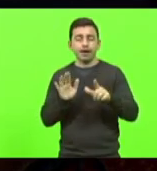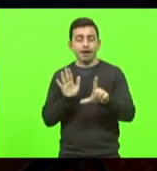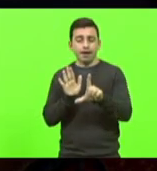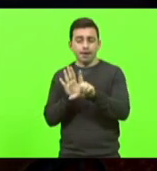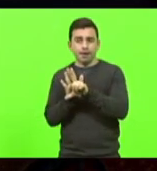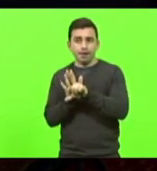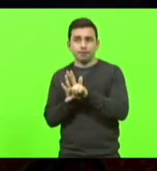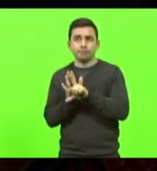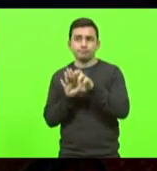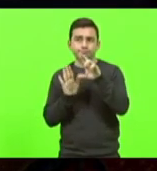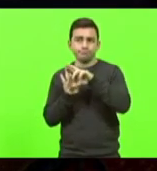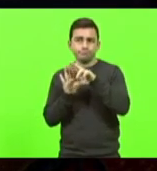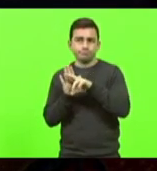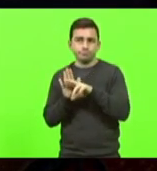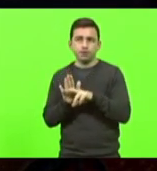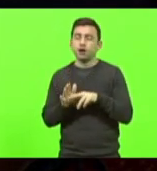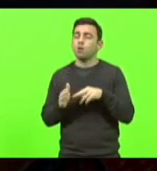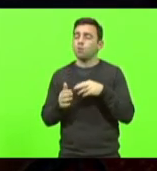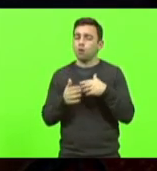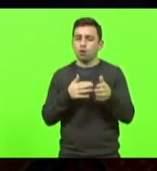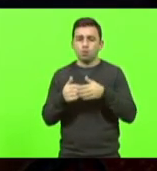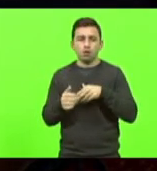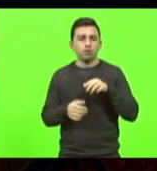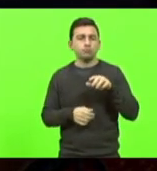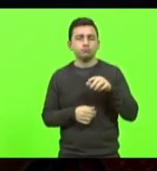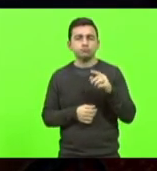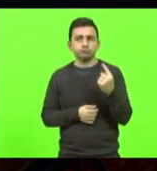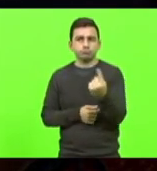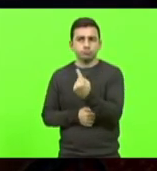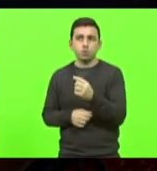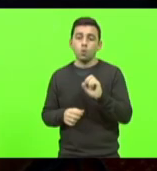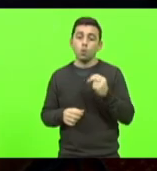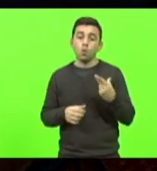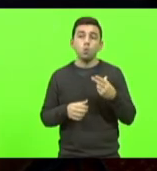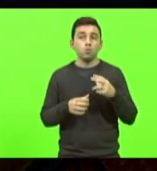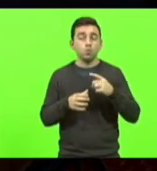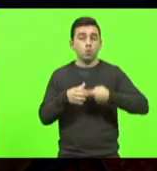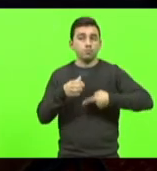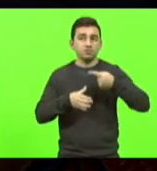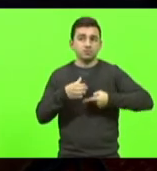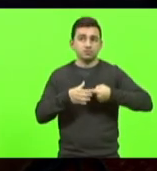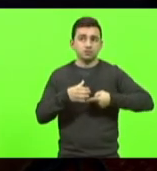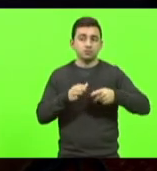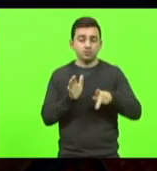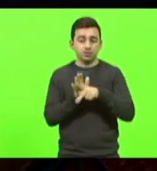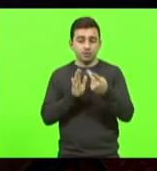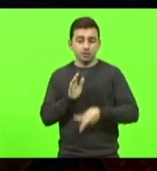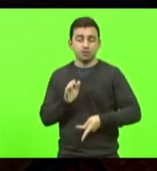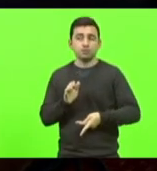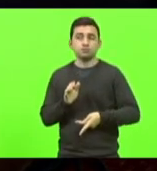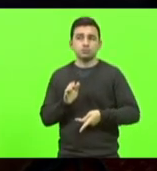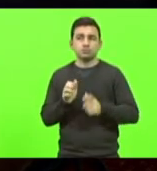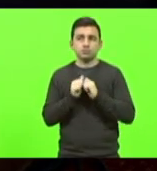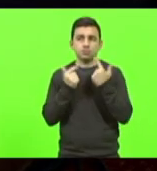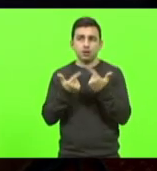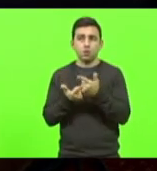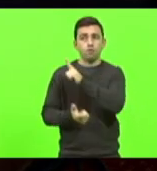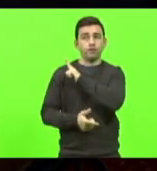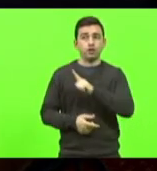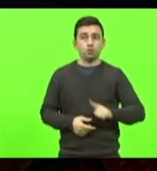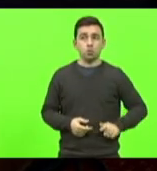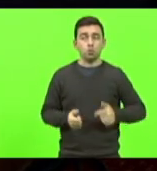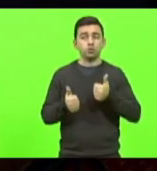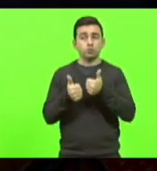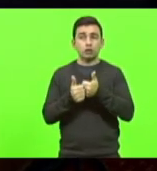Ordinárias cabe a qualquer membro ou Comissão da Assembleia Legislativa ao governador do Estado ao